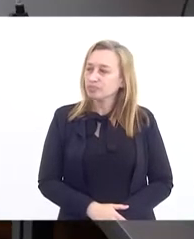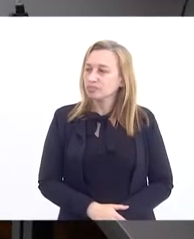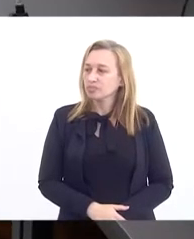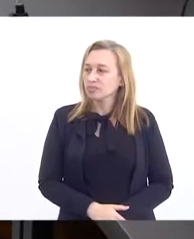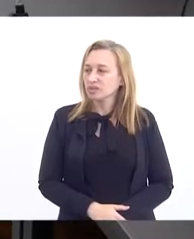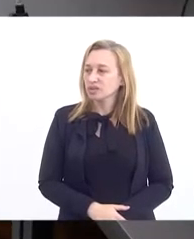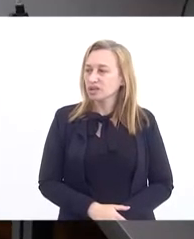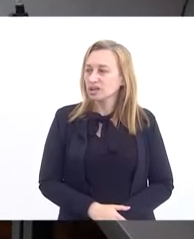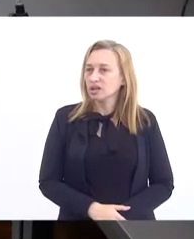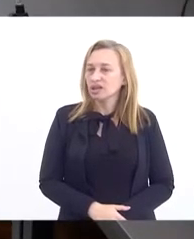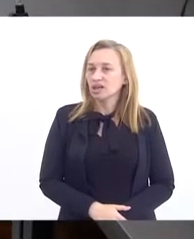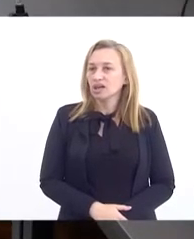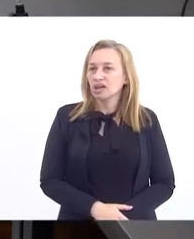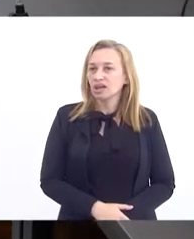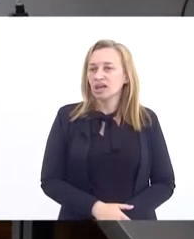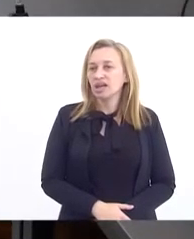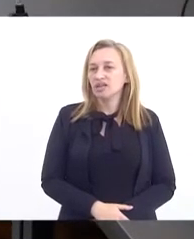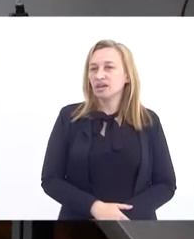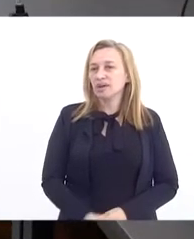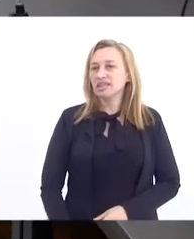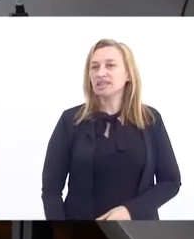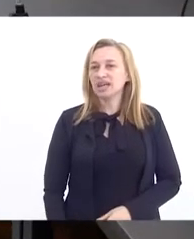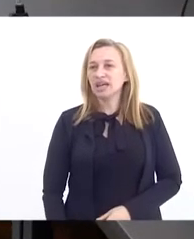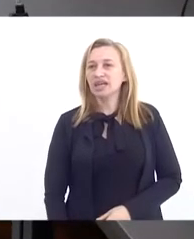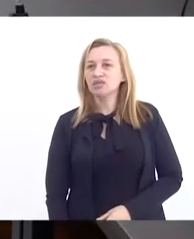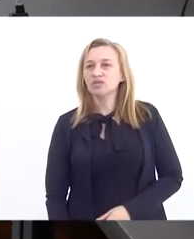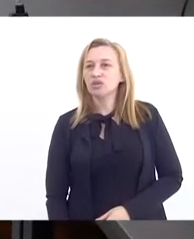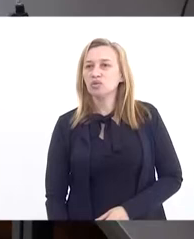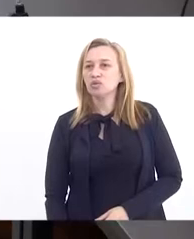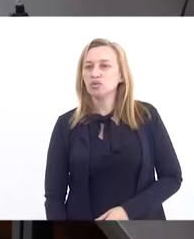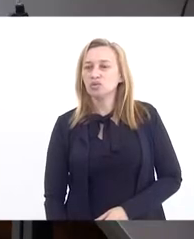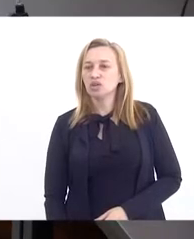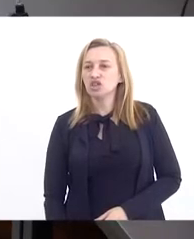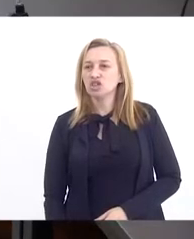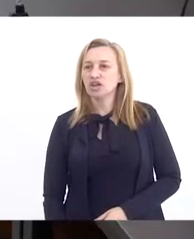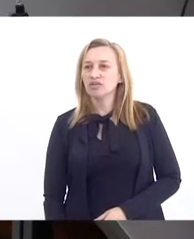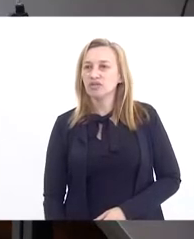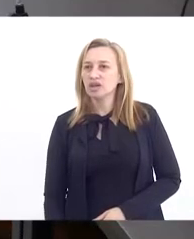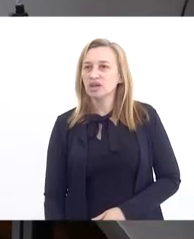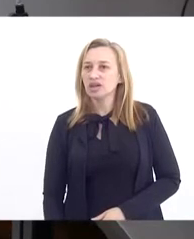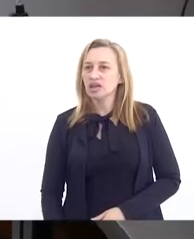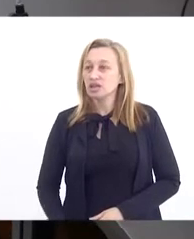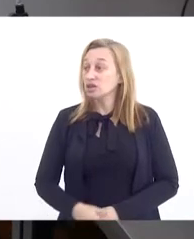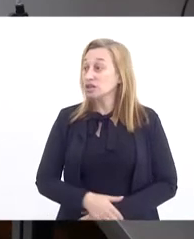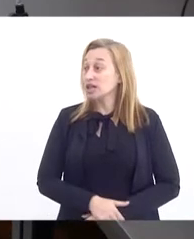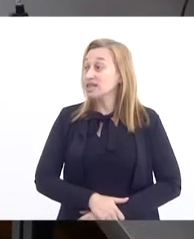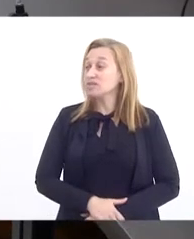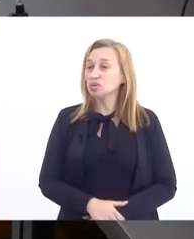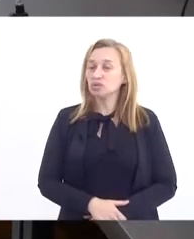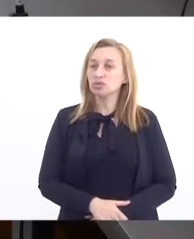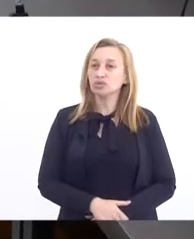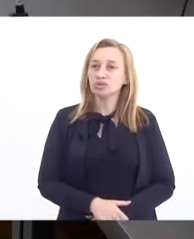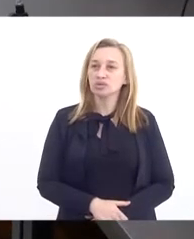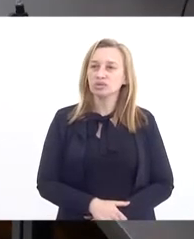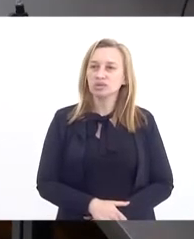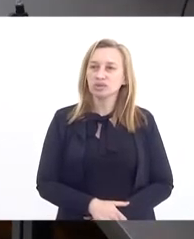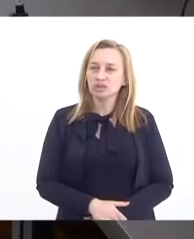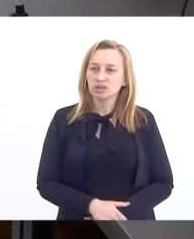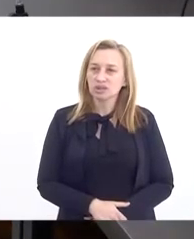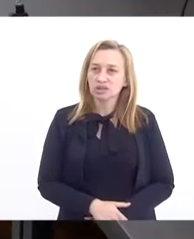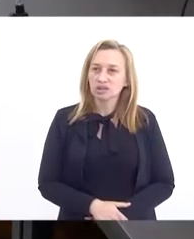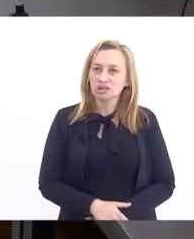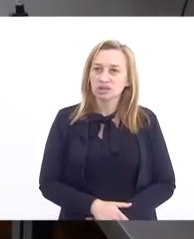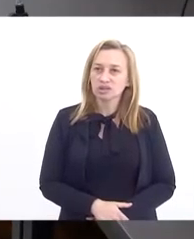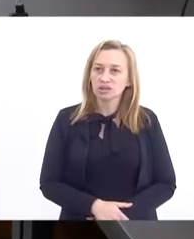Primeiro eu vou pedir, nós temos aqui ainda 15 minutos, para que não haja nenhum tipo de